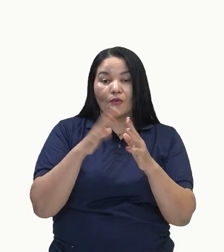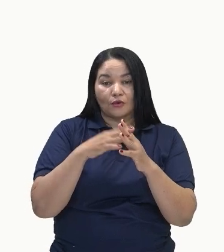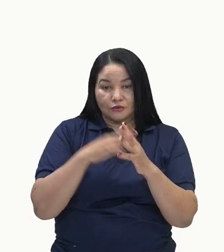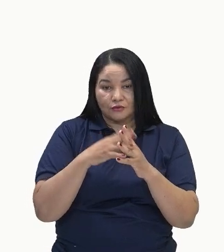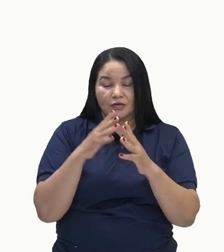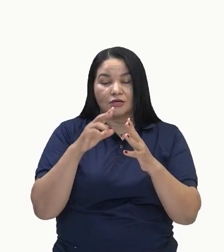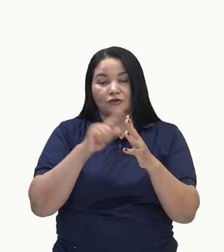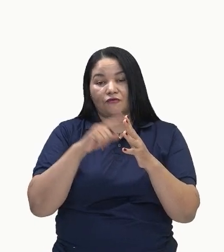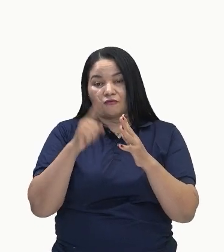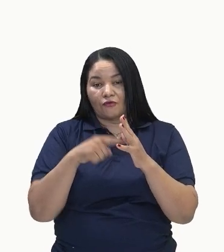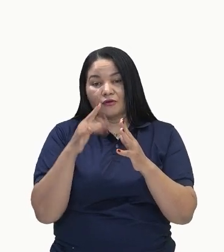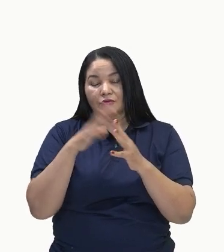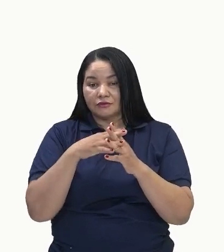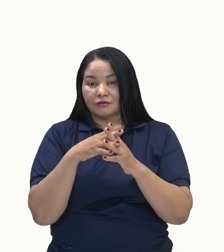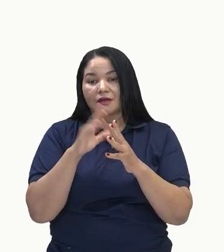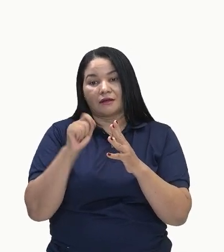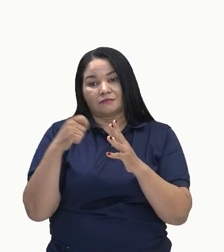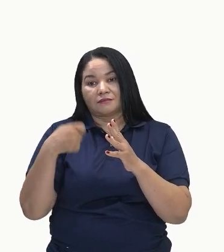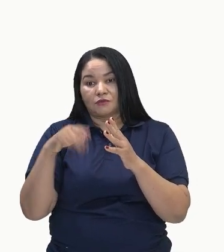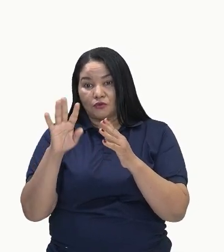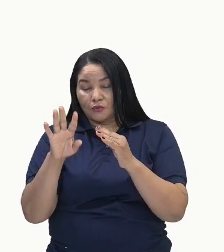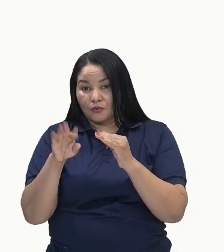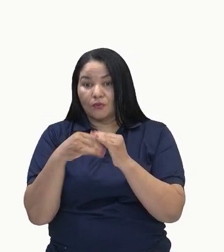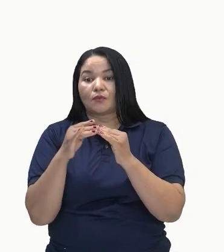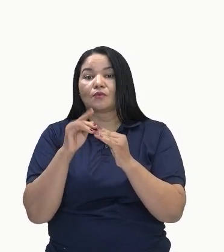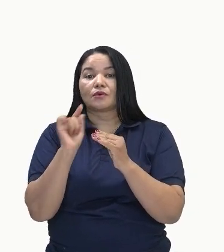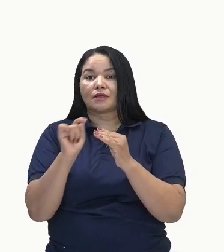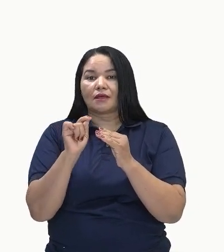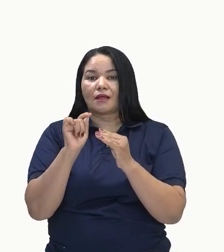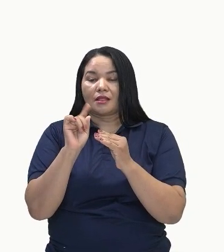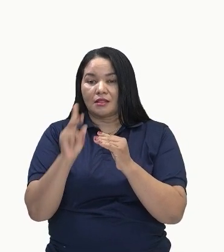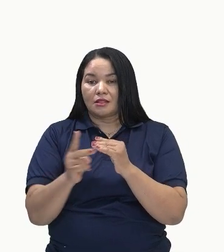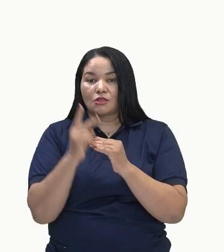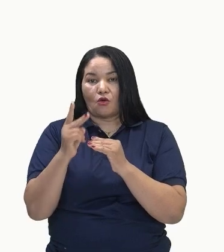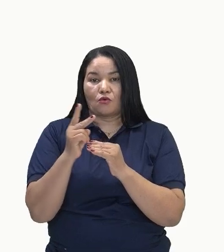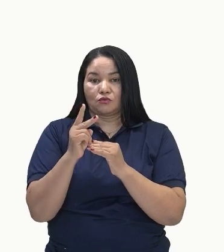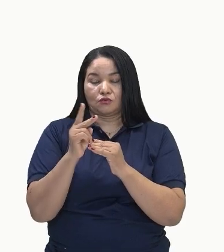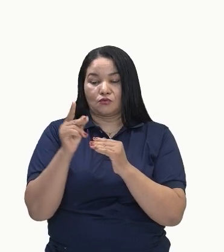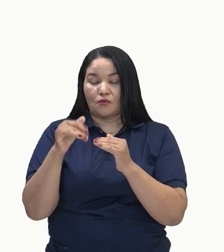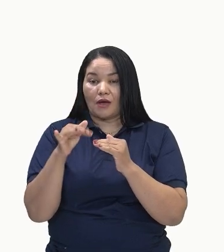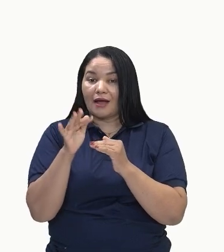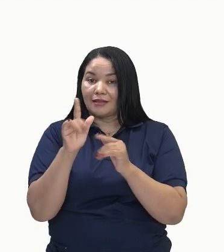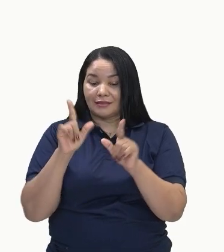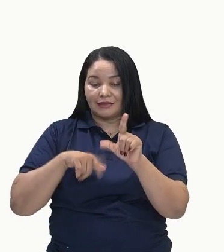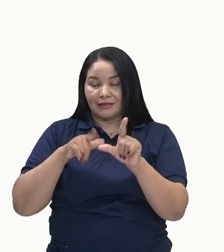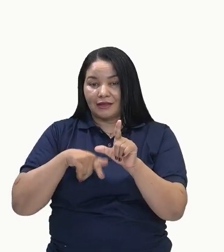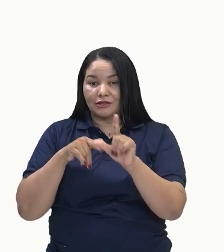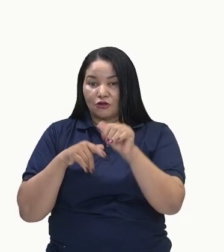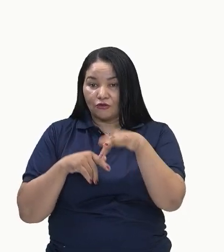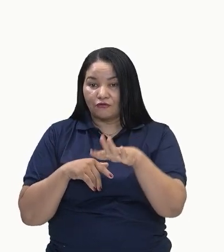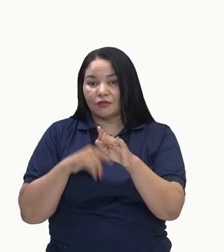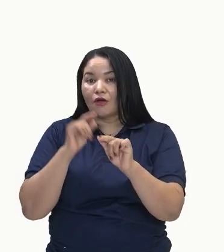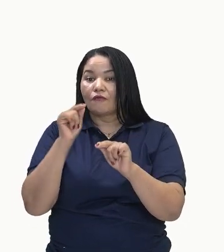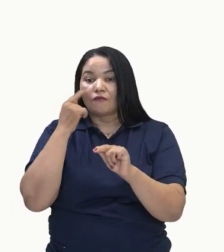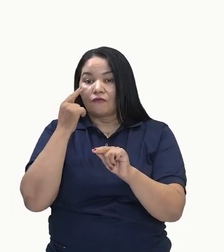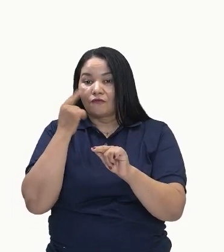vou duplicar a palavrinha double, duplicar a última letra. Big, olha só, eu tenho